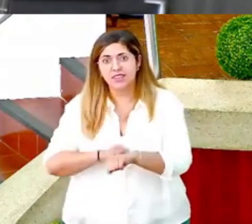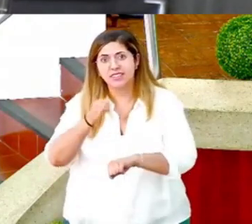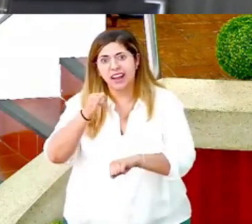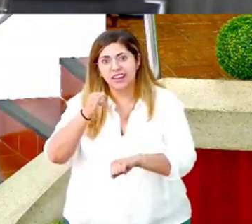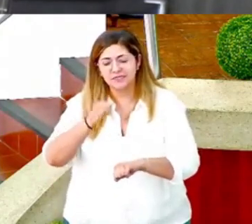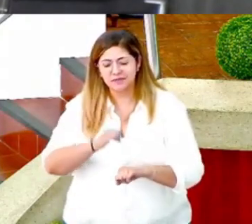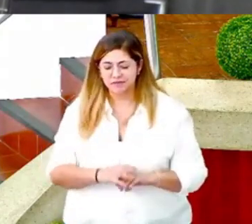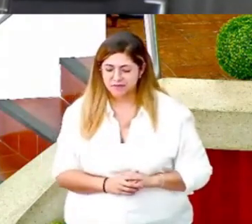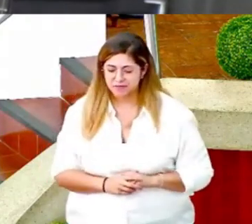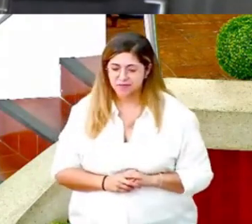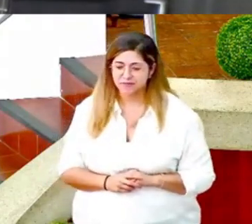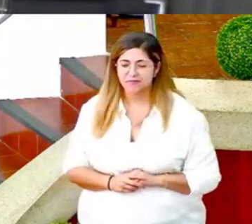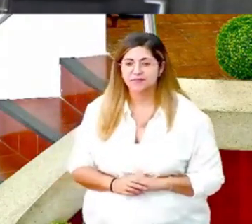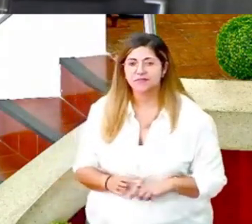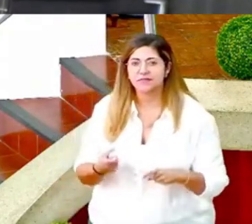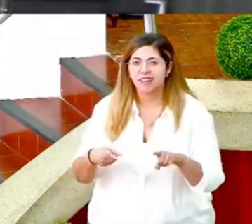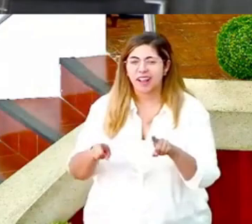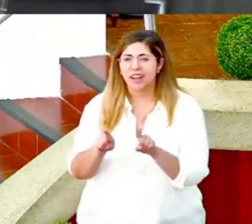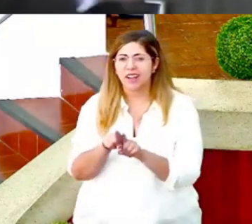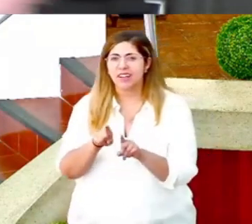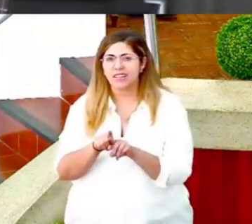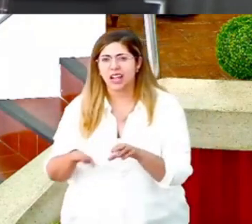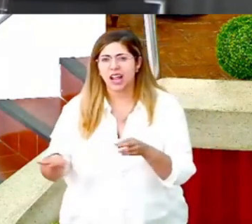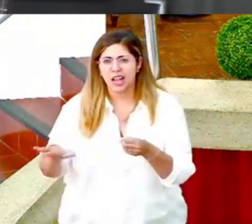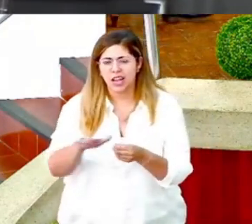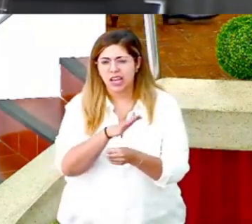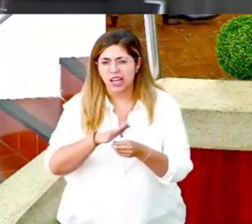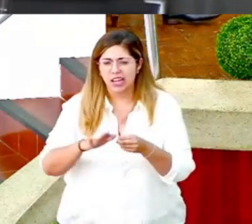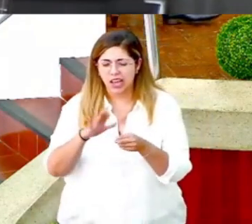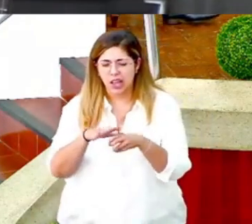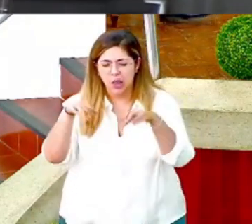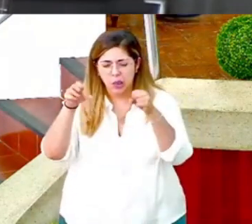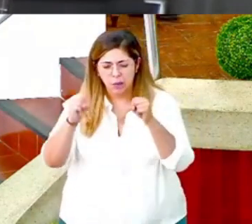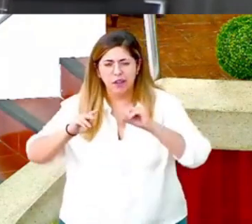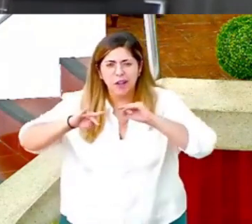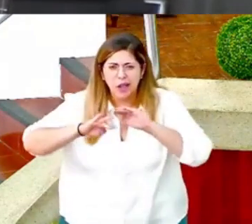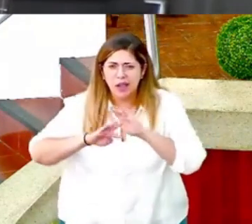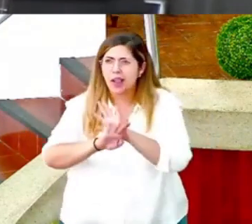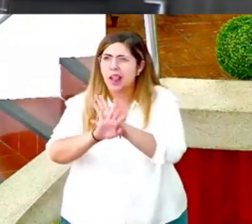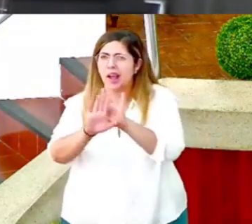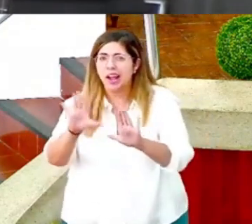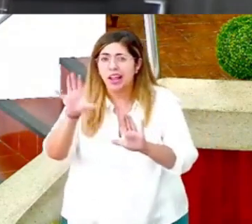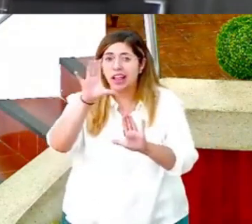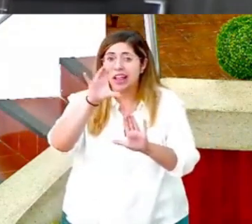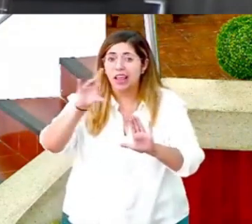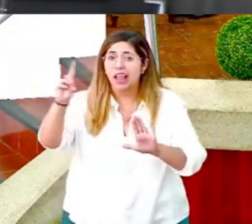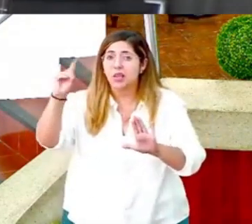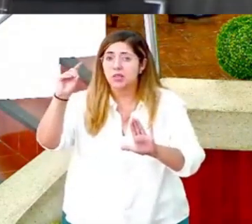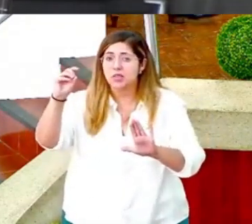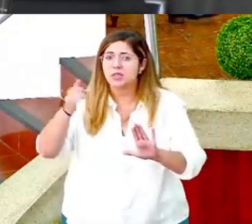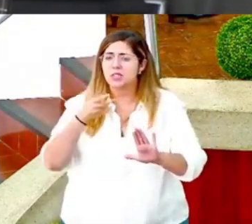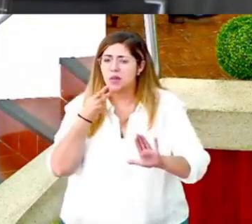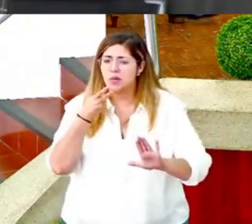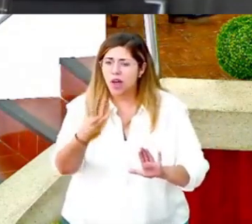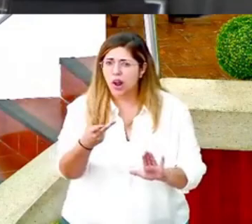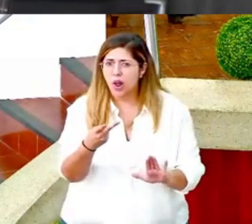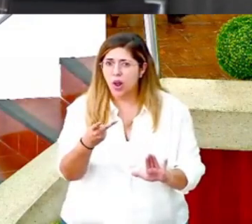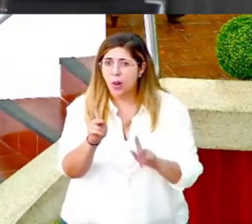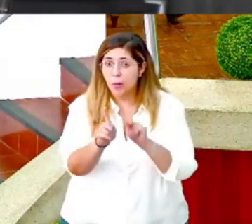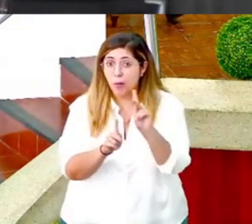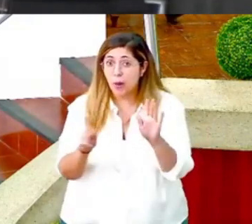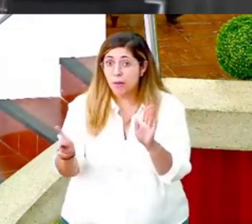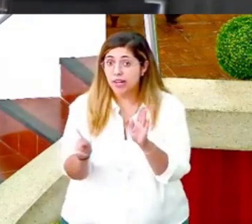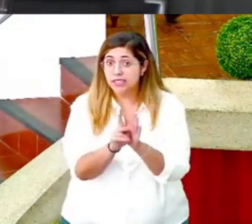a Bíblia diz que aquela casa se encheu de um poder, de uma glória tão grande. E Deus disse: se o meu povo, que se chama pelo meu